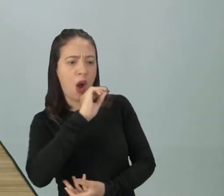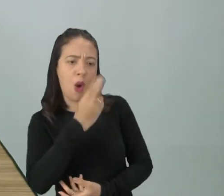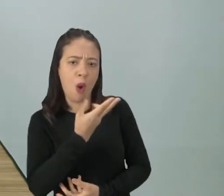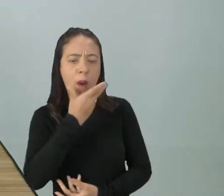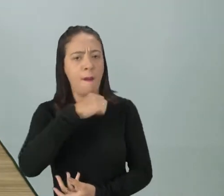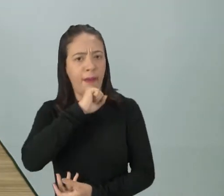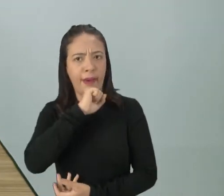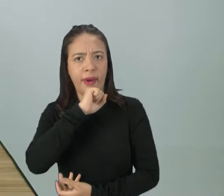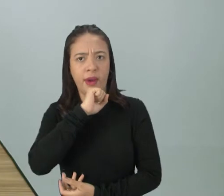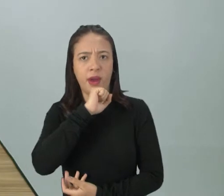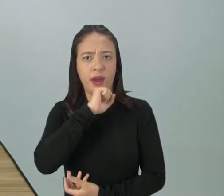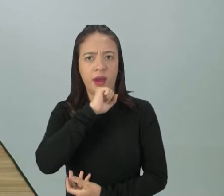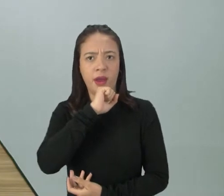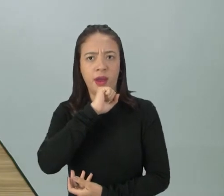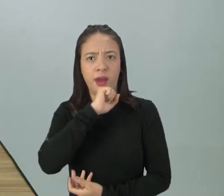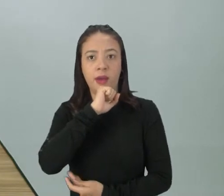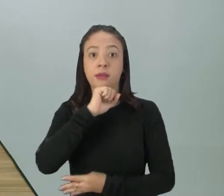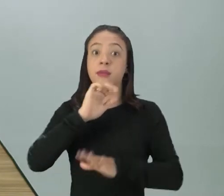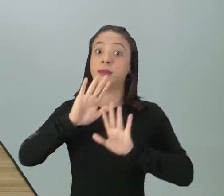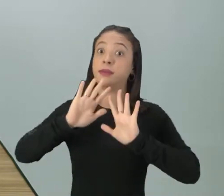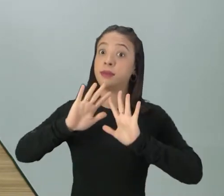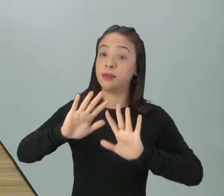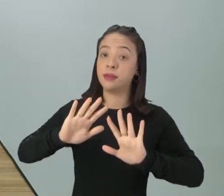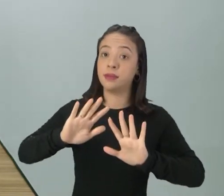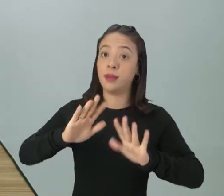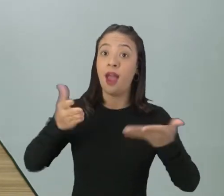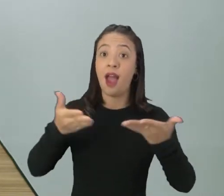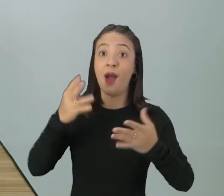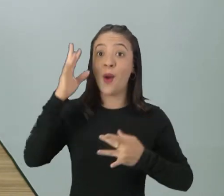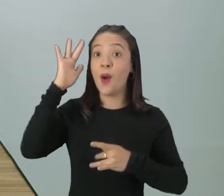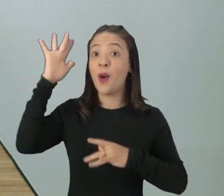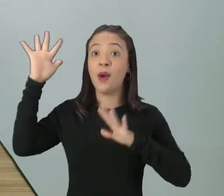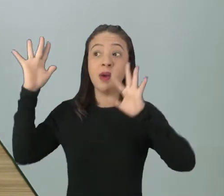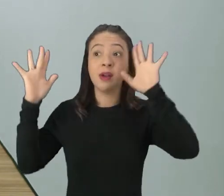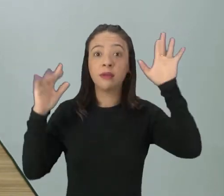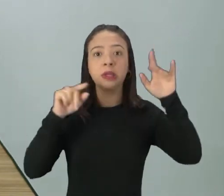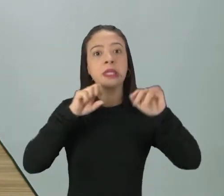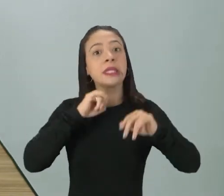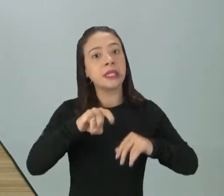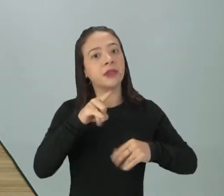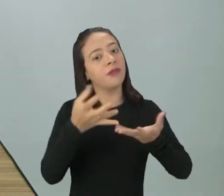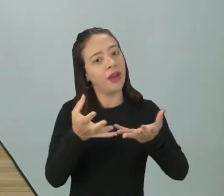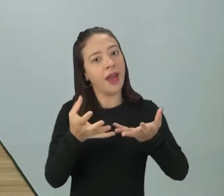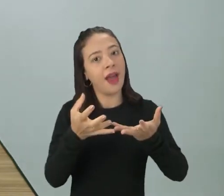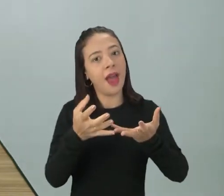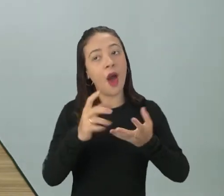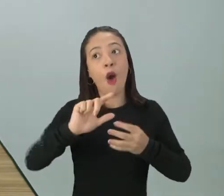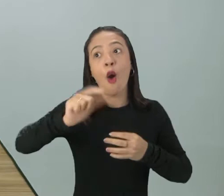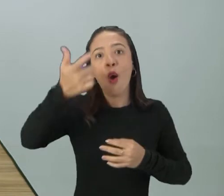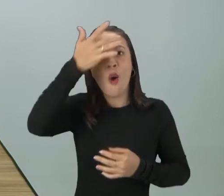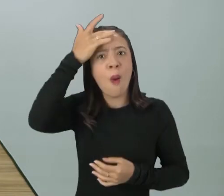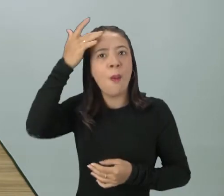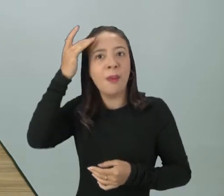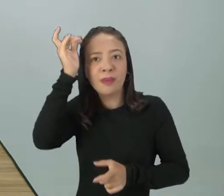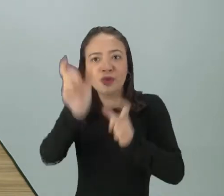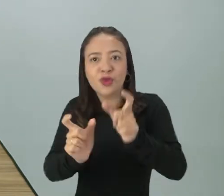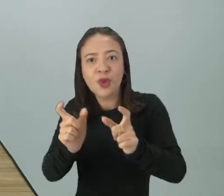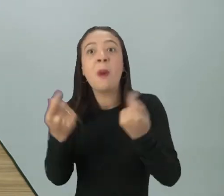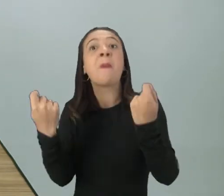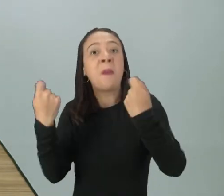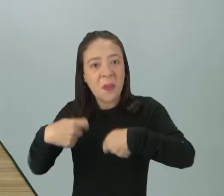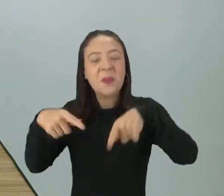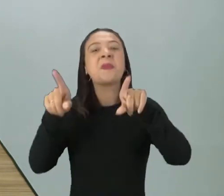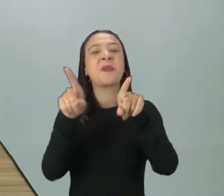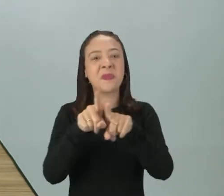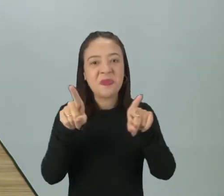personagem? Vamos usar a nossa imaginação. Se você quiser, você pode colocar até você na história.